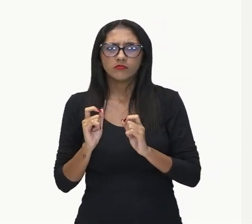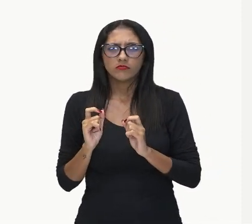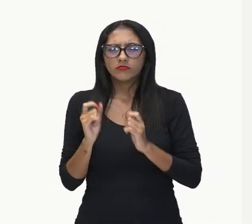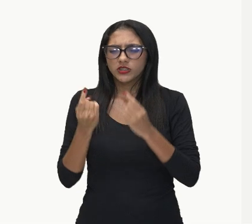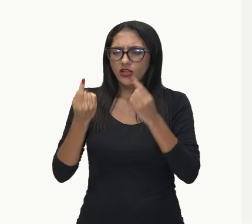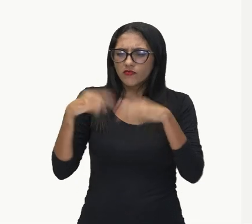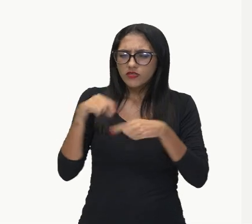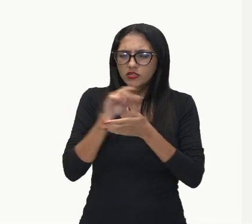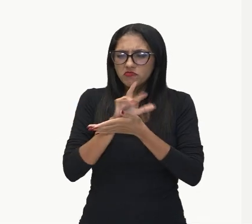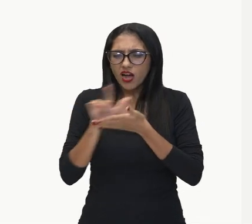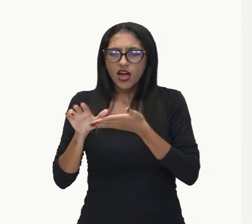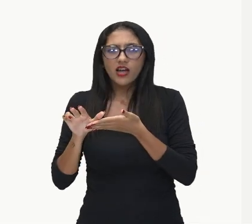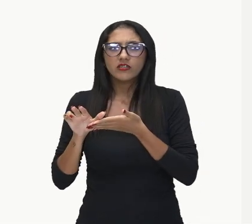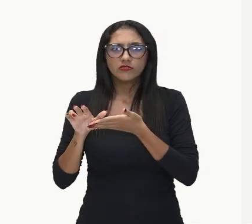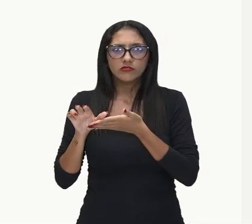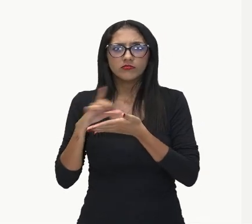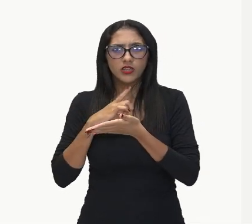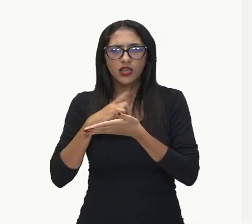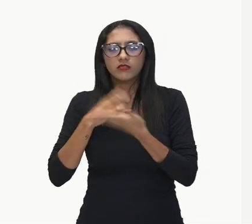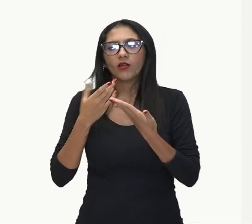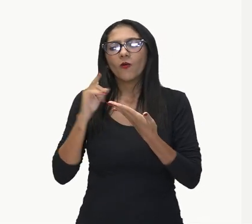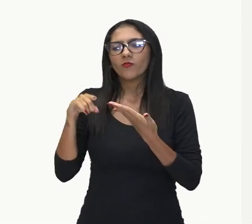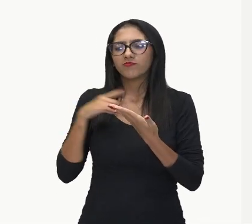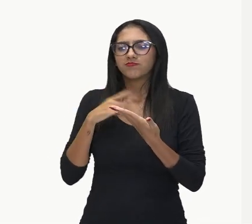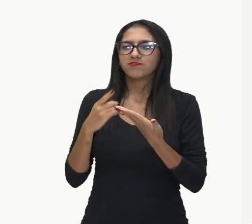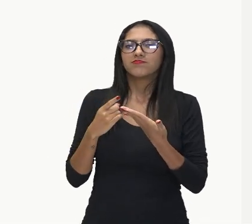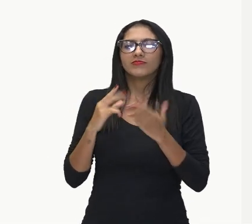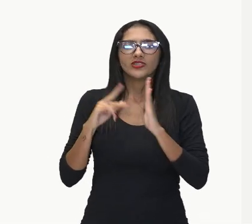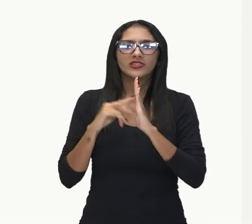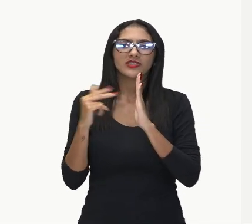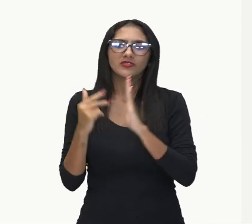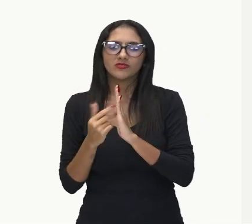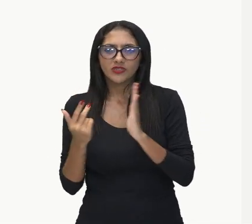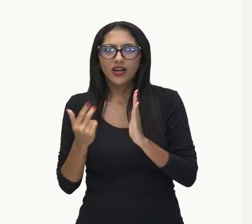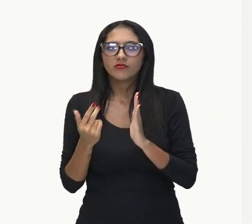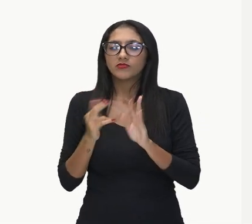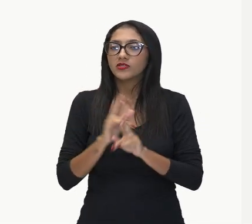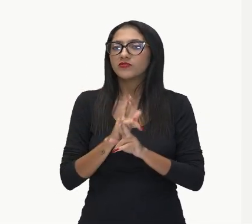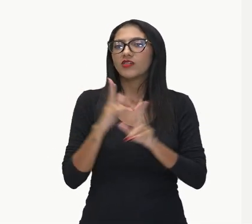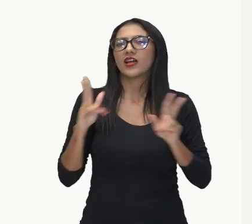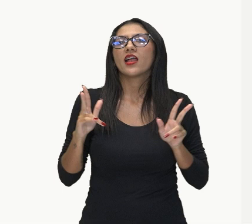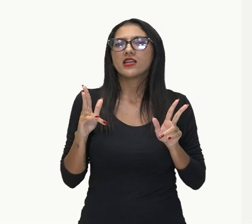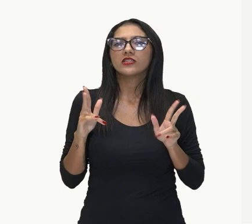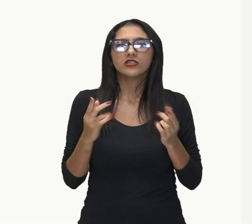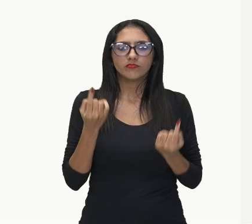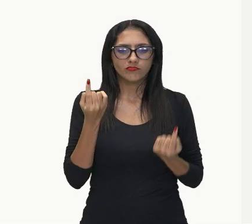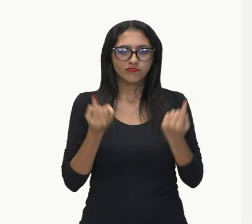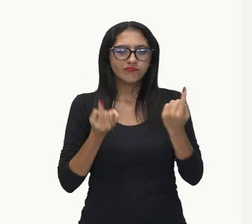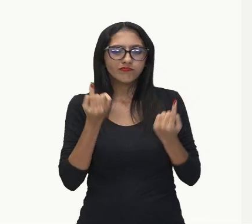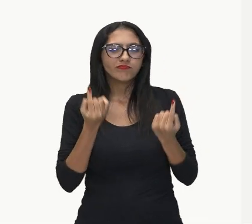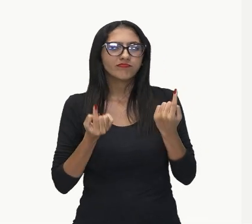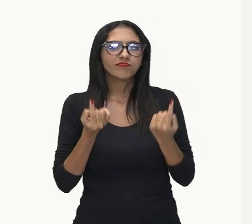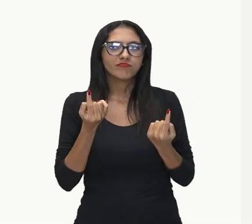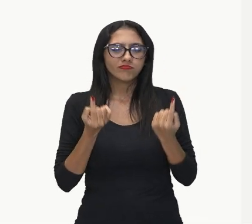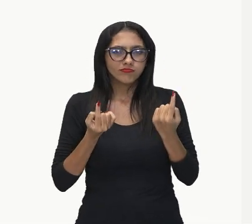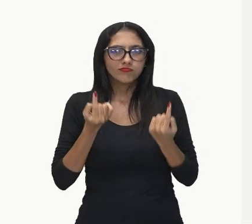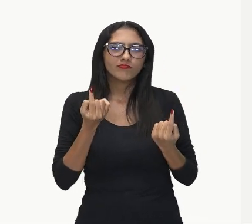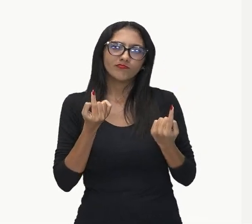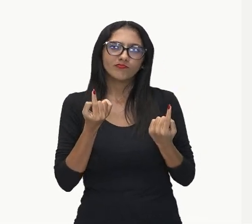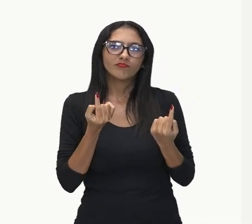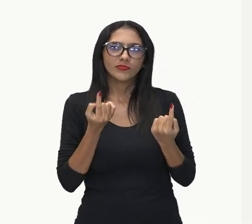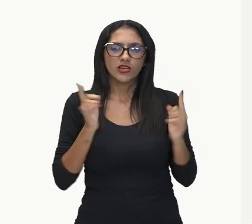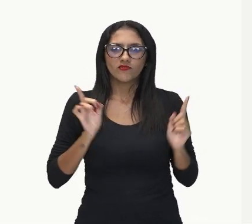ideia, essa ideia aqui é negativa. Então, nós temos um contraste de ideia, oposição de